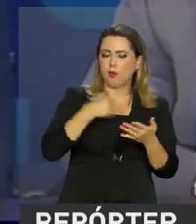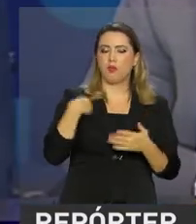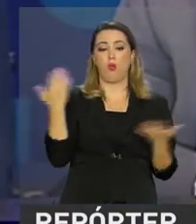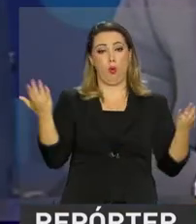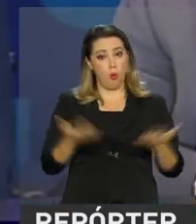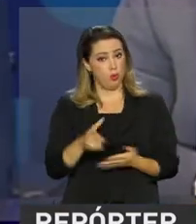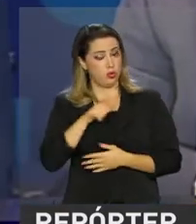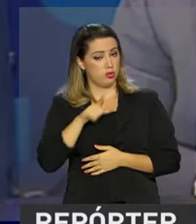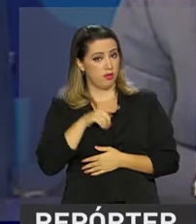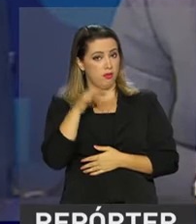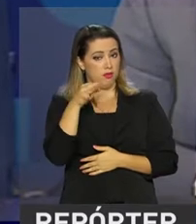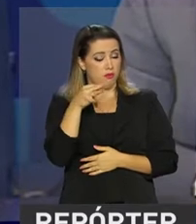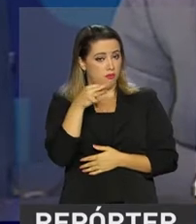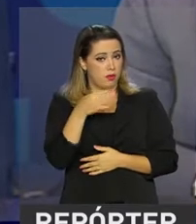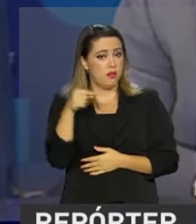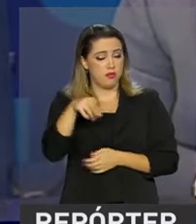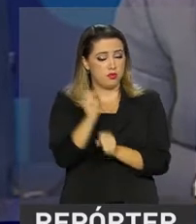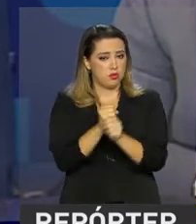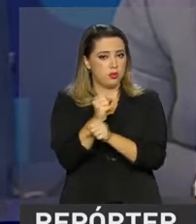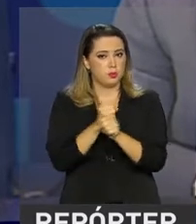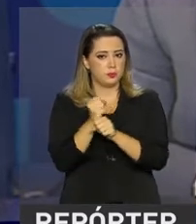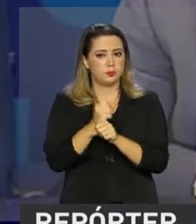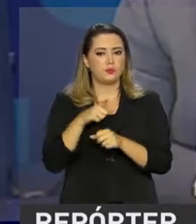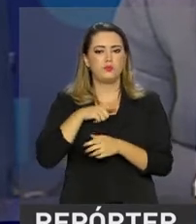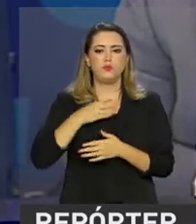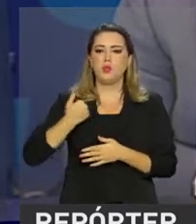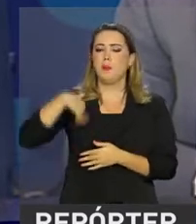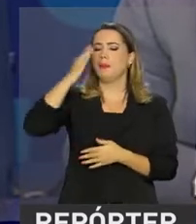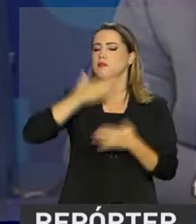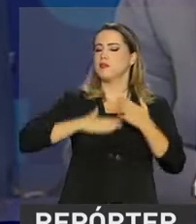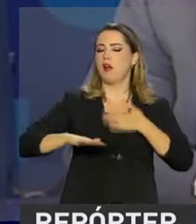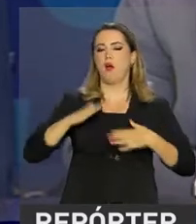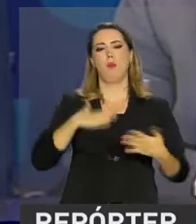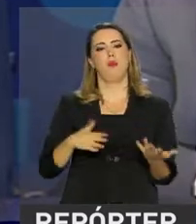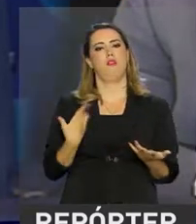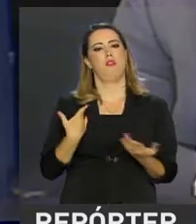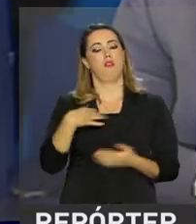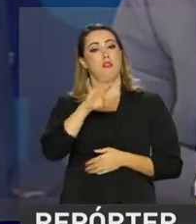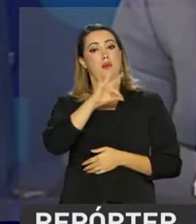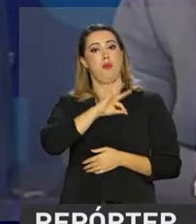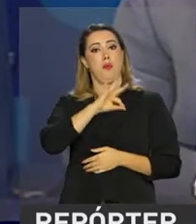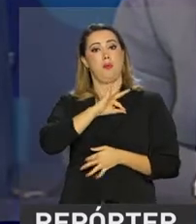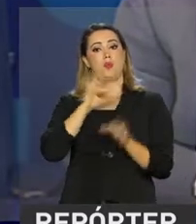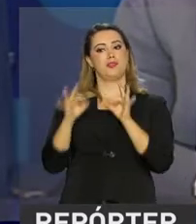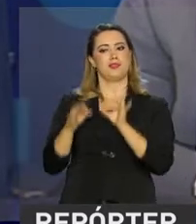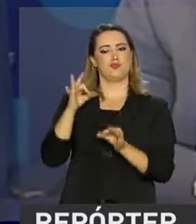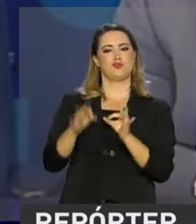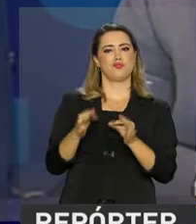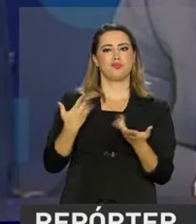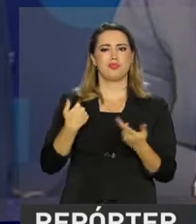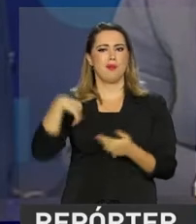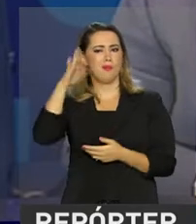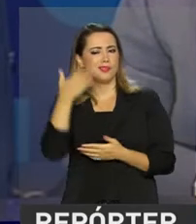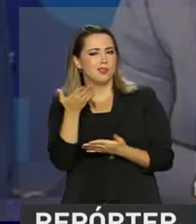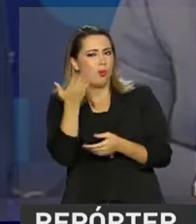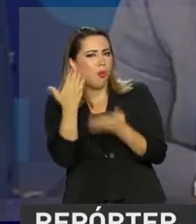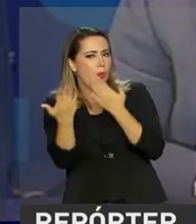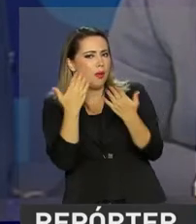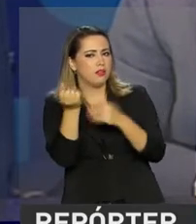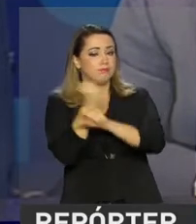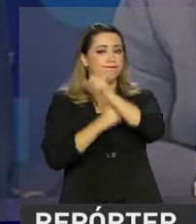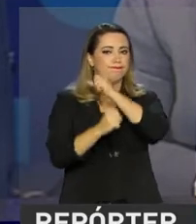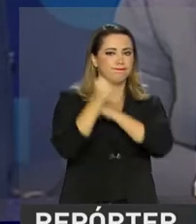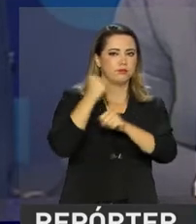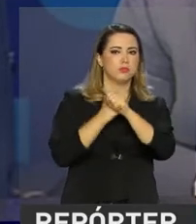a gente teve, né, na verdade, esse ano como um todo, a gente teve muito mais tranquilidade, polícia judiciária, né, do que provavelmente a gente teve em anos